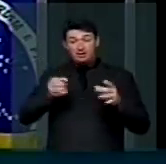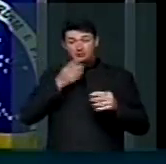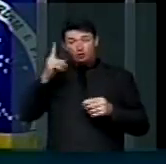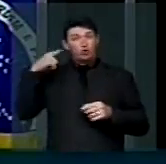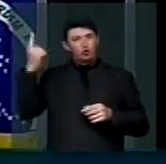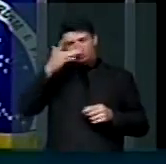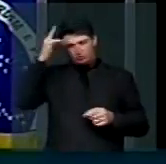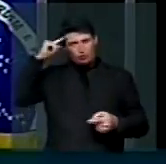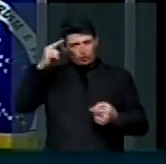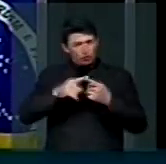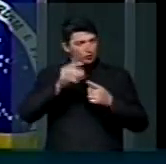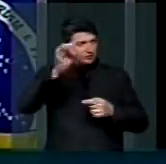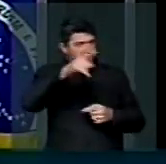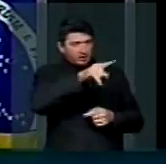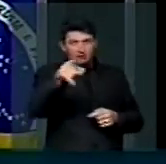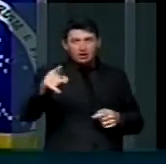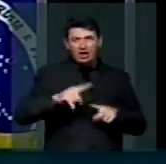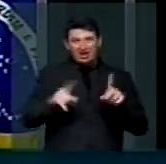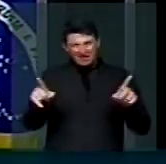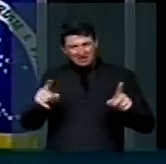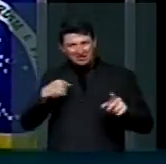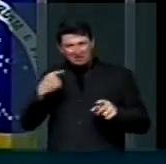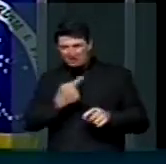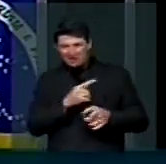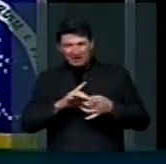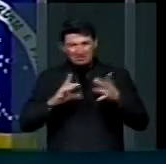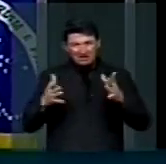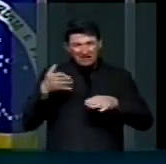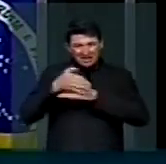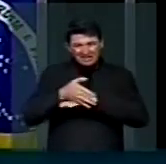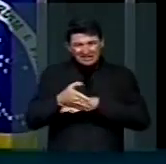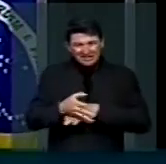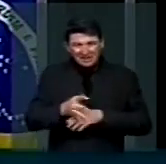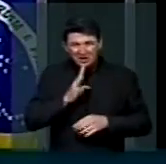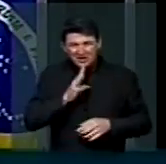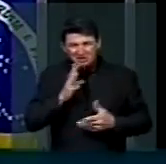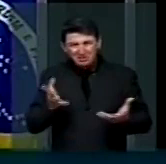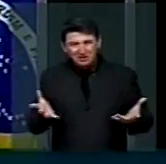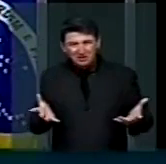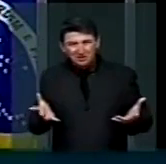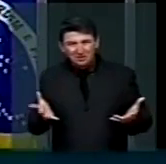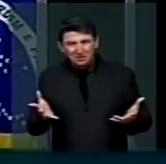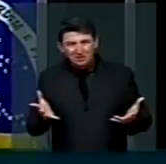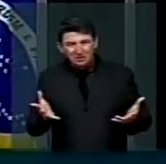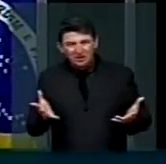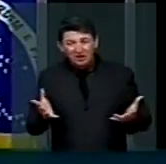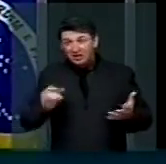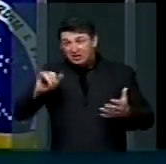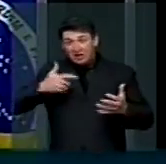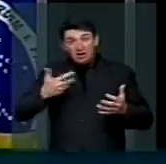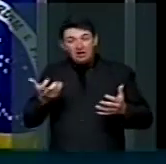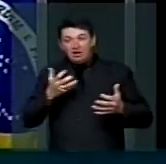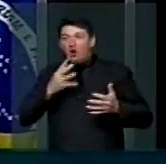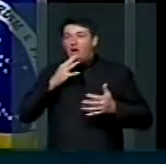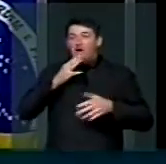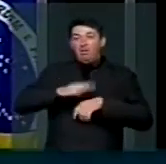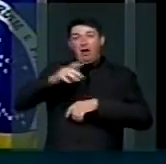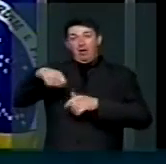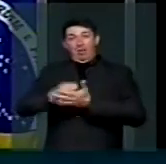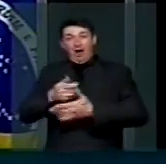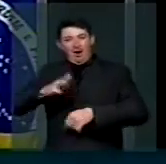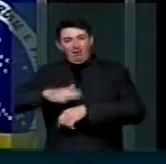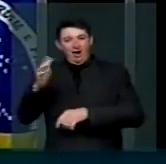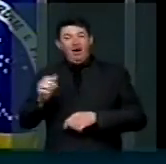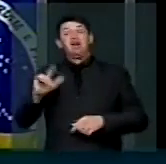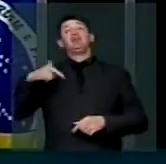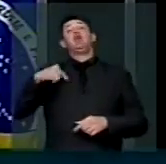todo mundo concordou, né? Agora eu não vou ter liberdade de acessar o conhecimento? Se eu quiser mais conhecimento, eu tenho que pagar mais. E